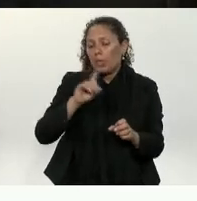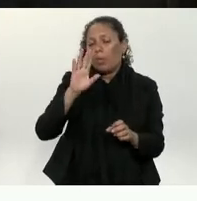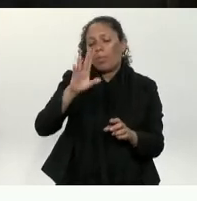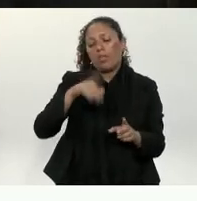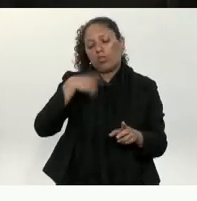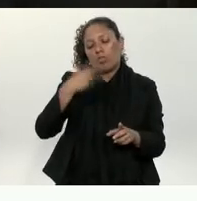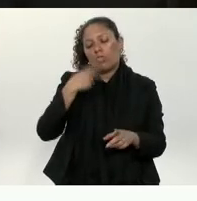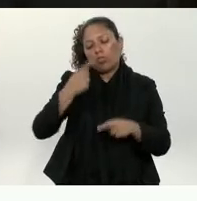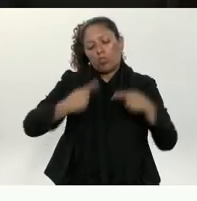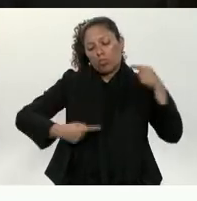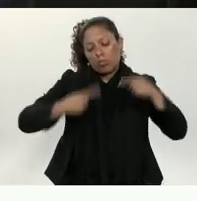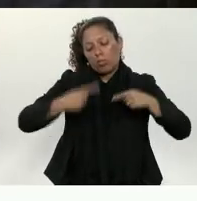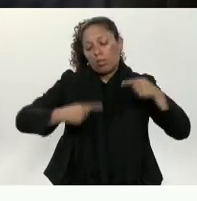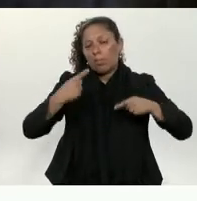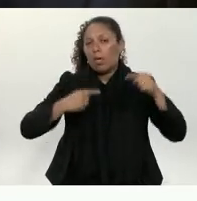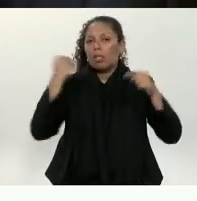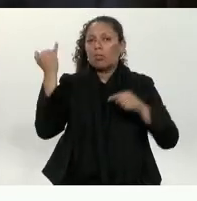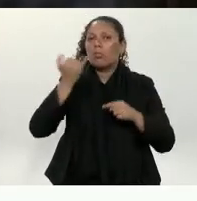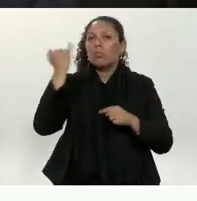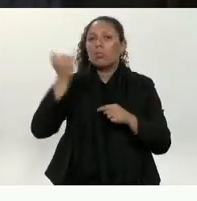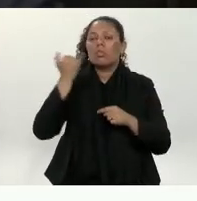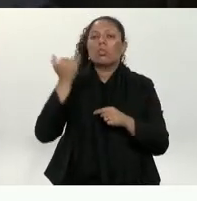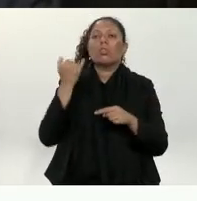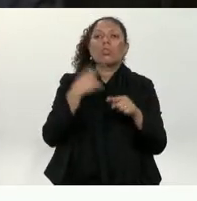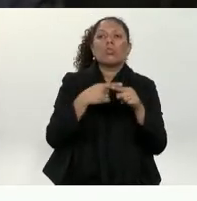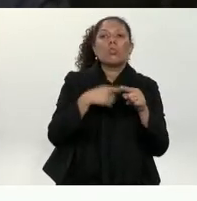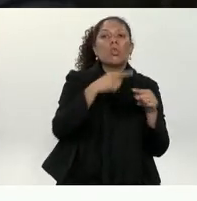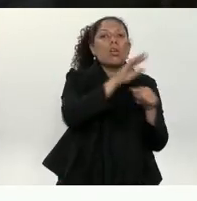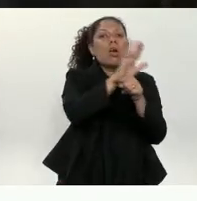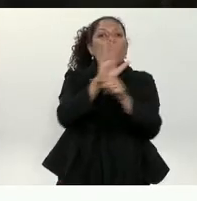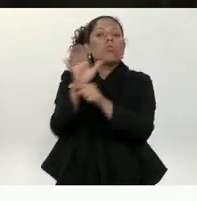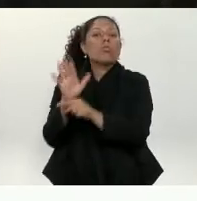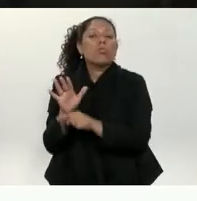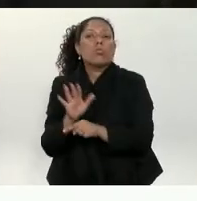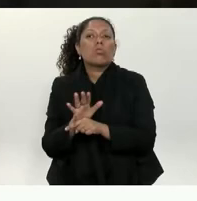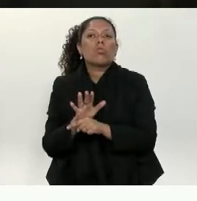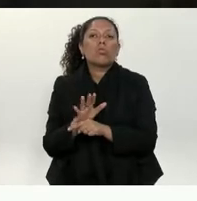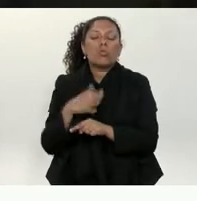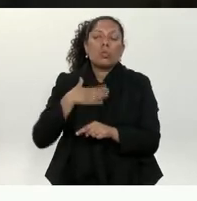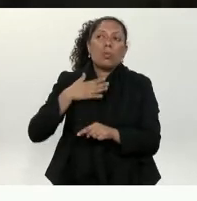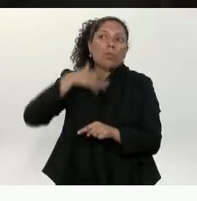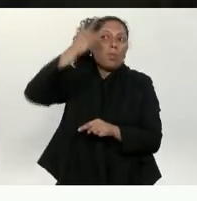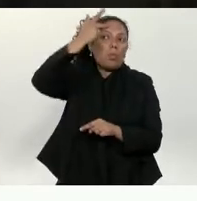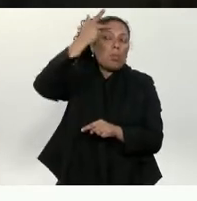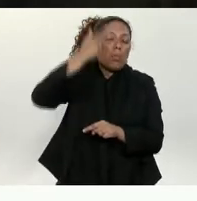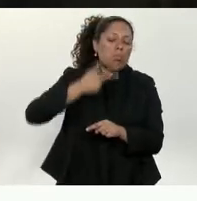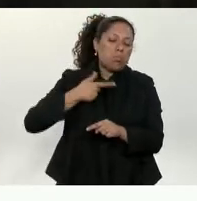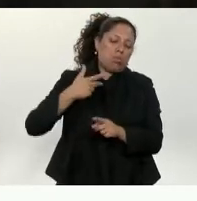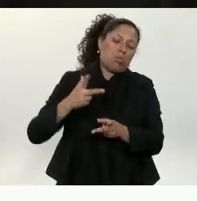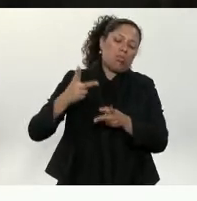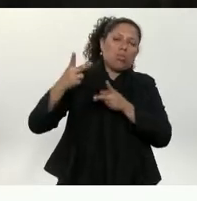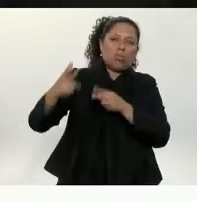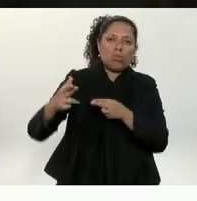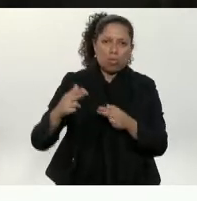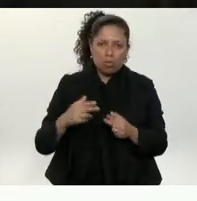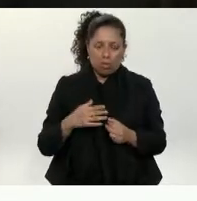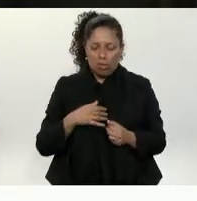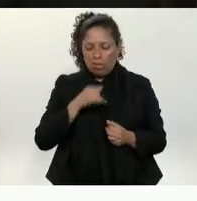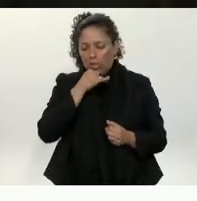abriu em paralelo, vem corroborar com o meu posicionamento pessoal. Eu